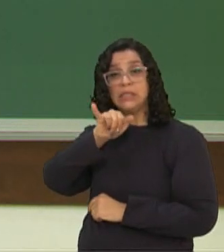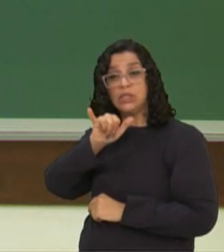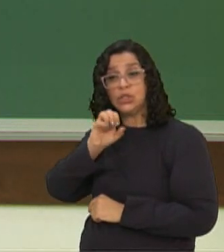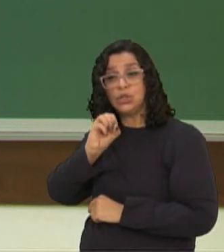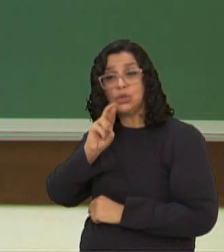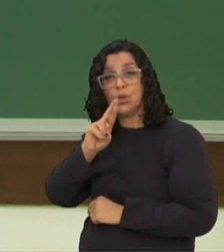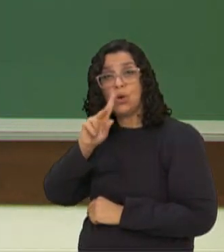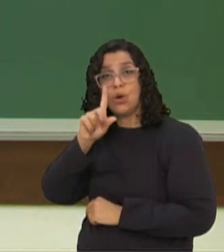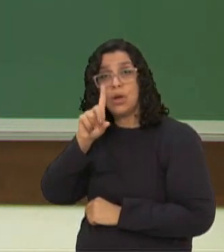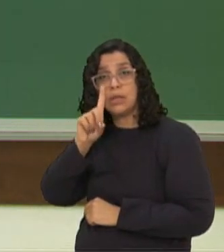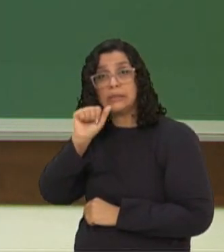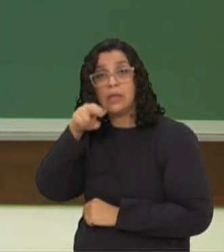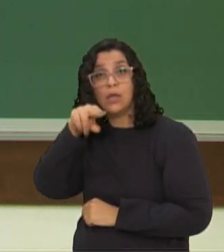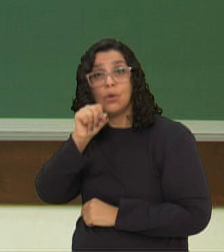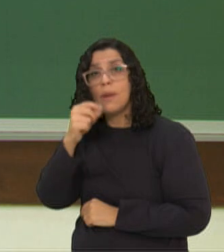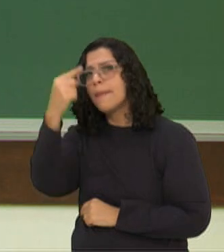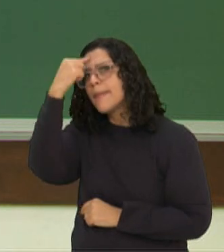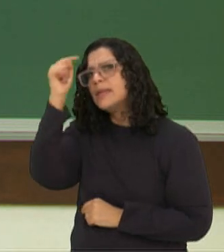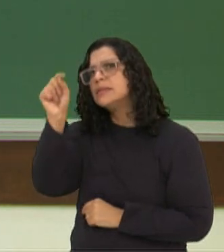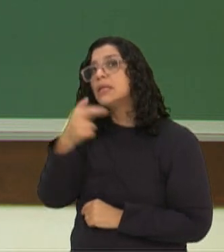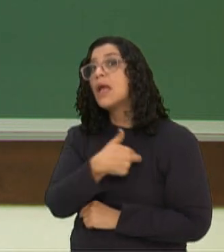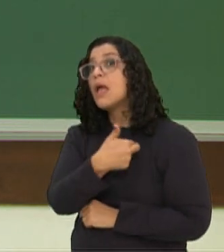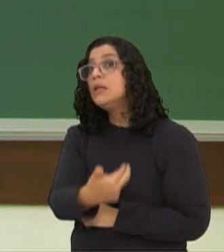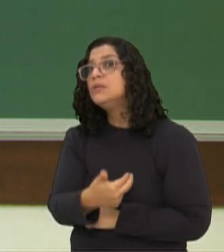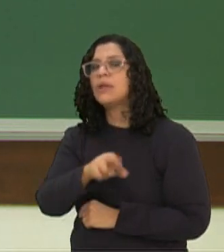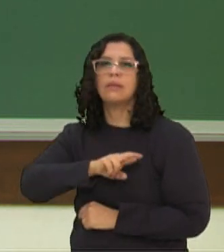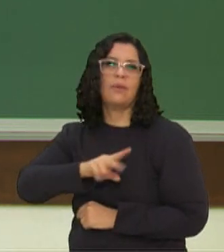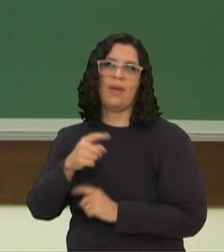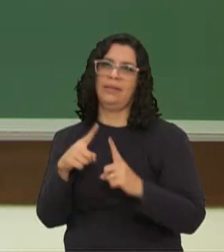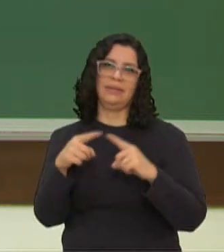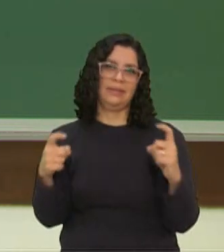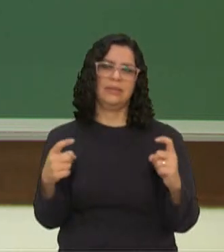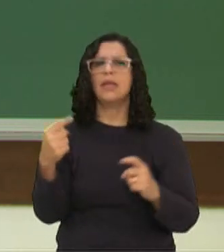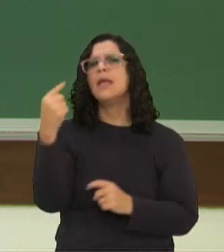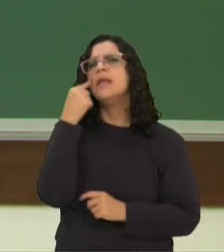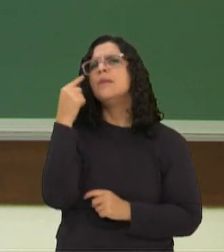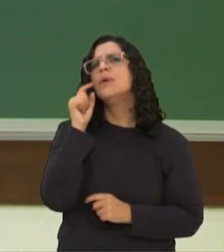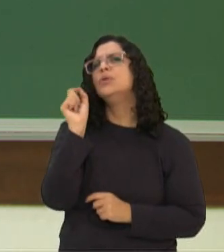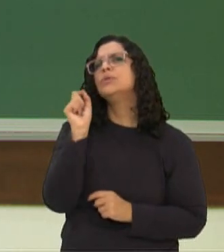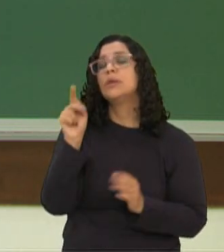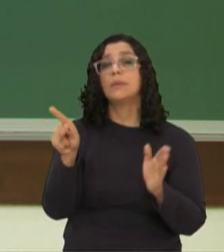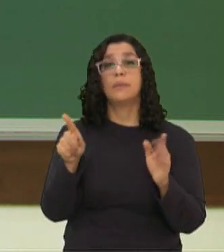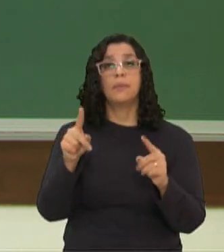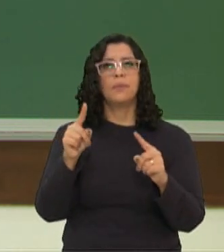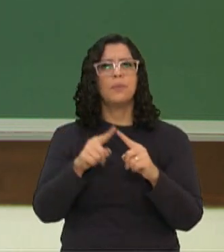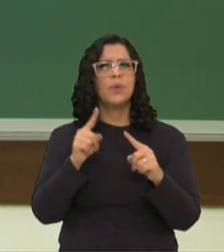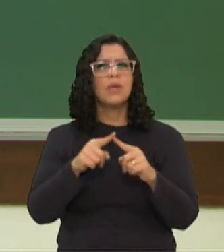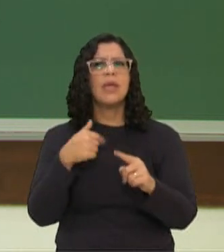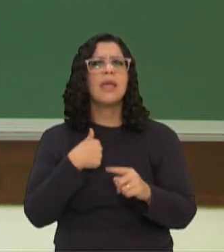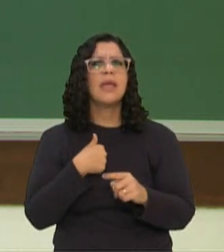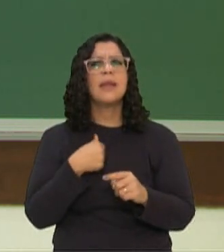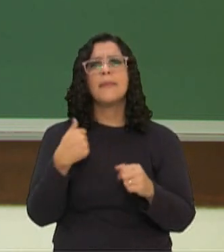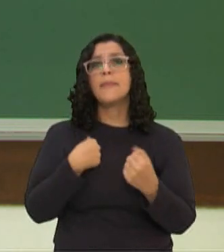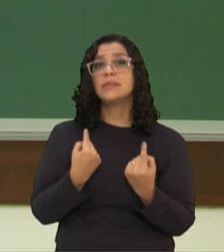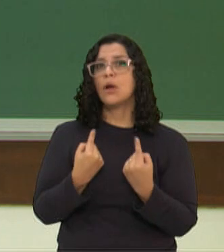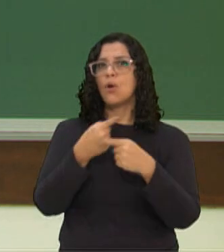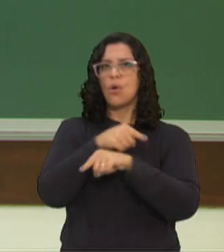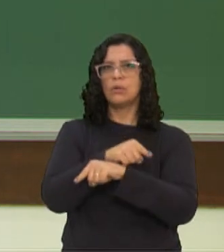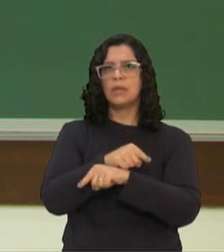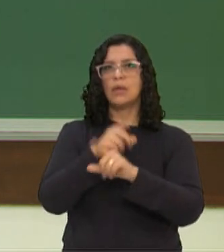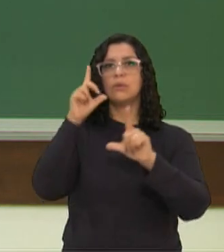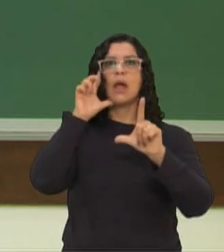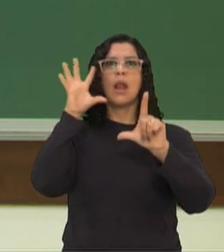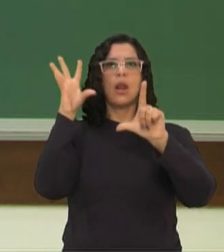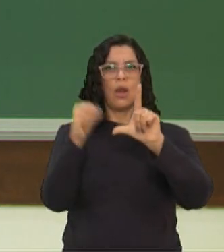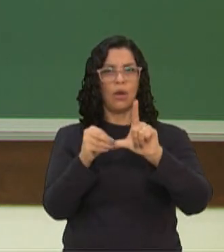isso? Por motivos religiosos e não científicos. Ele pensa justamente nisso porque ele vai cair numa contradição da